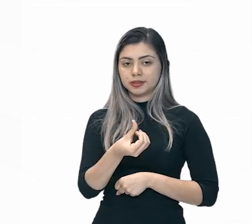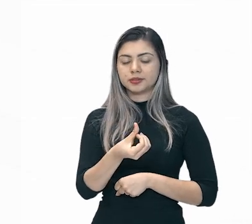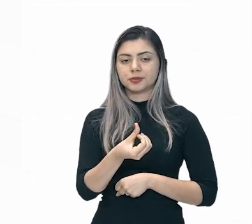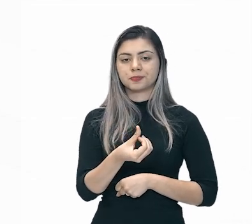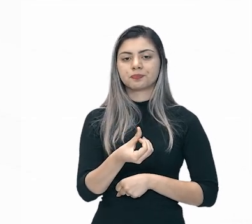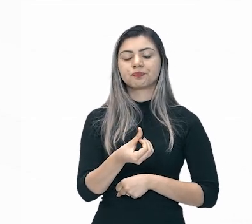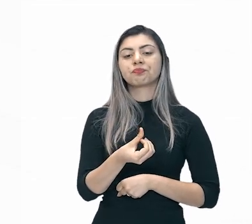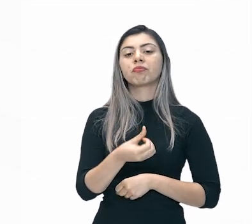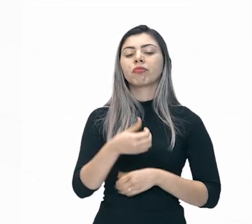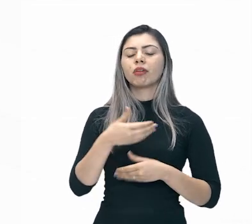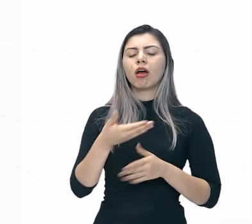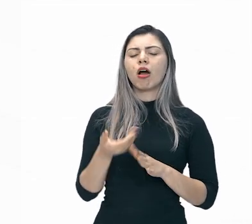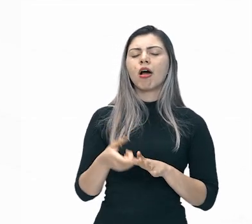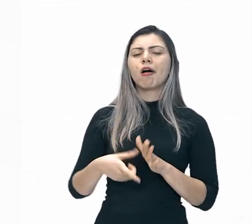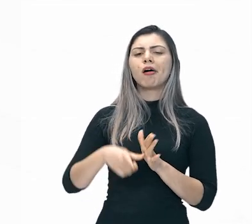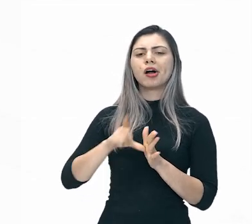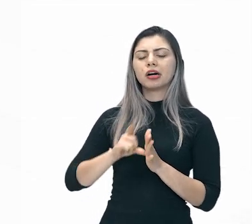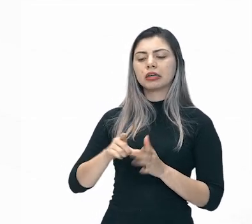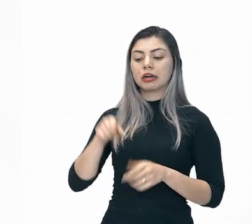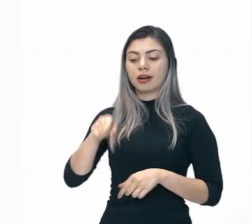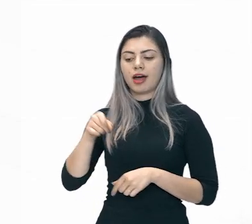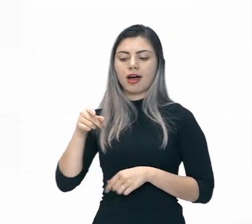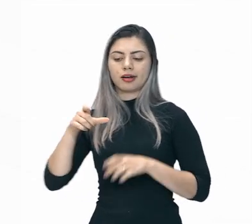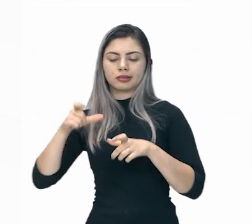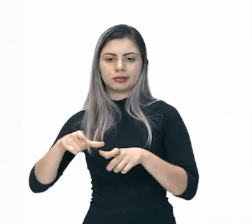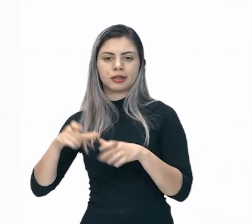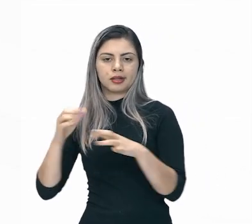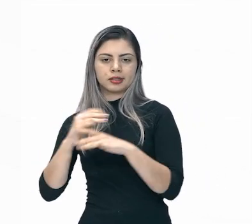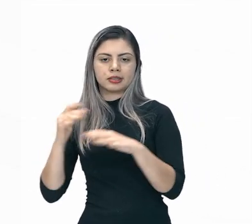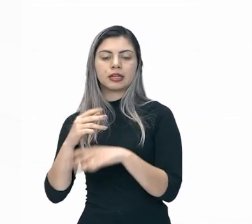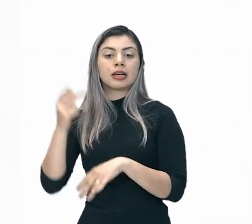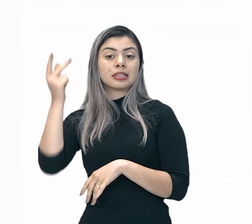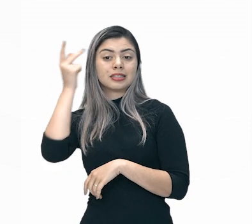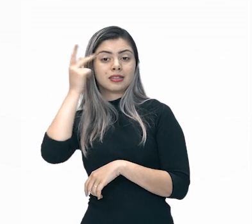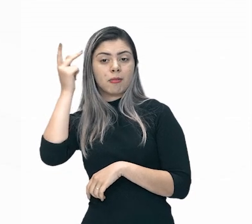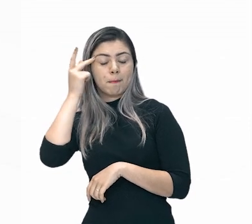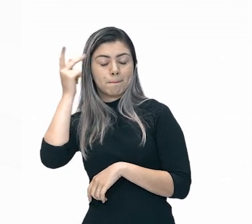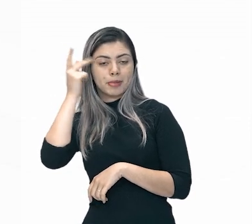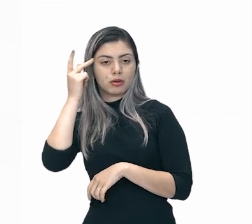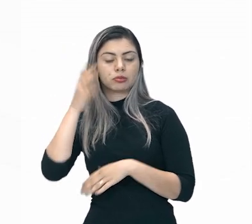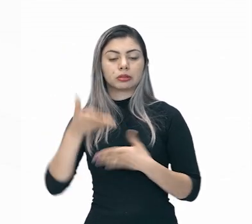1896, bem antes de São Paulo, olha aí,